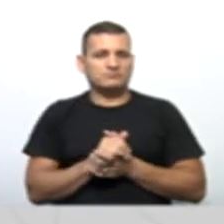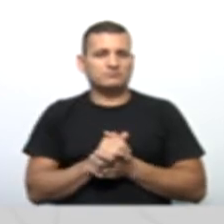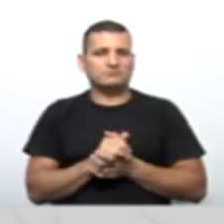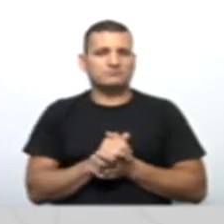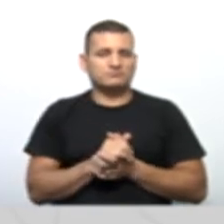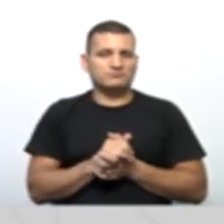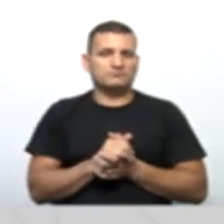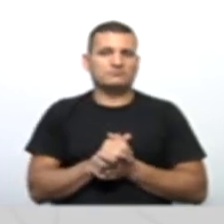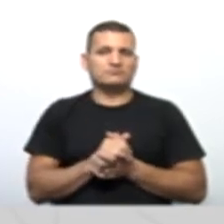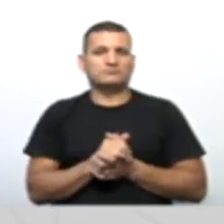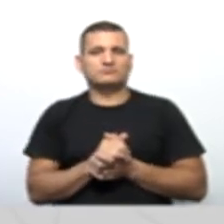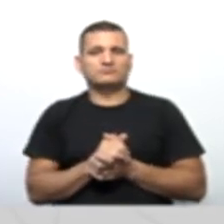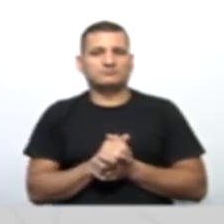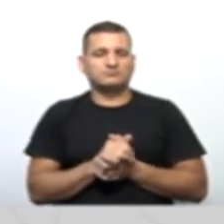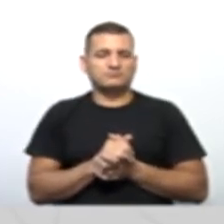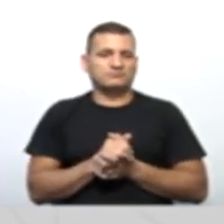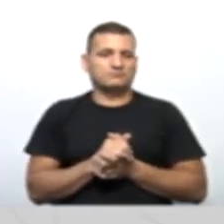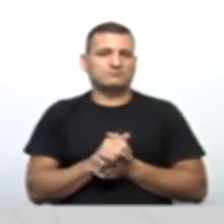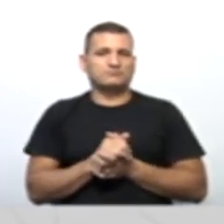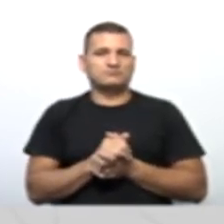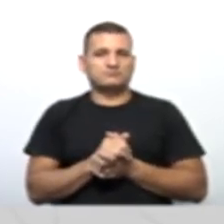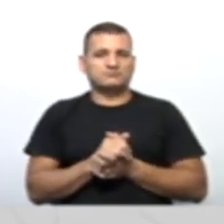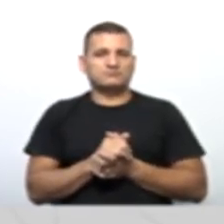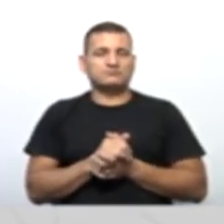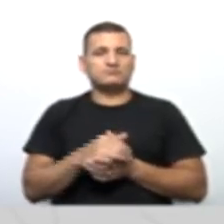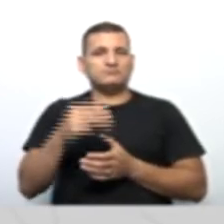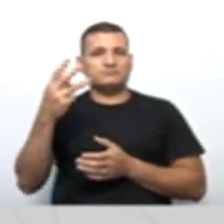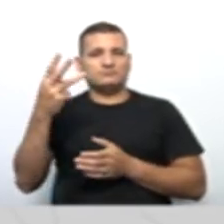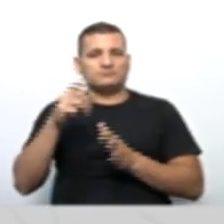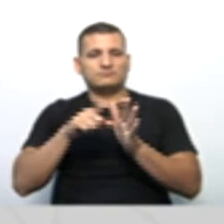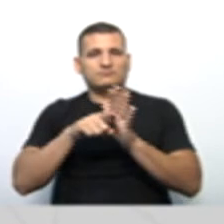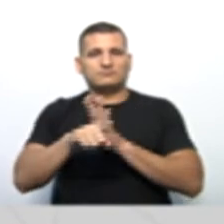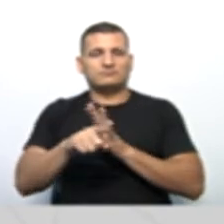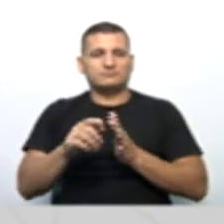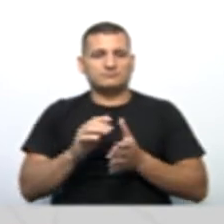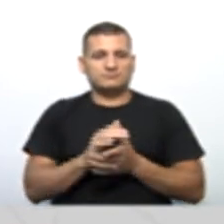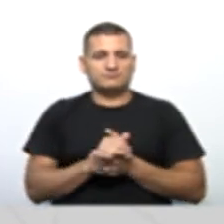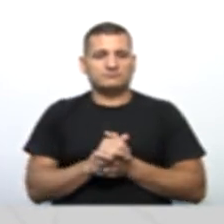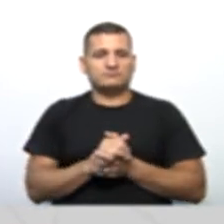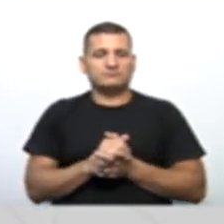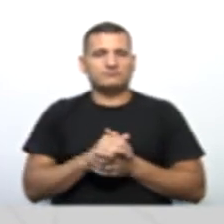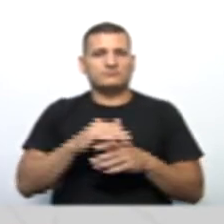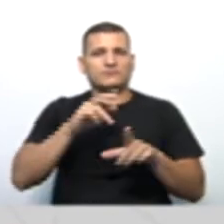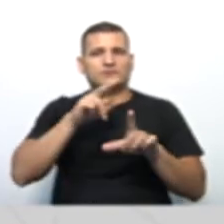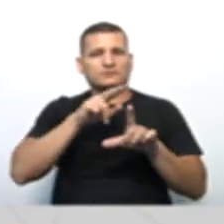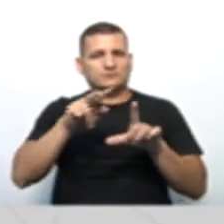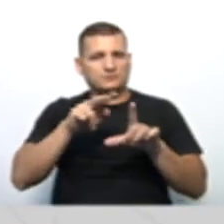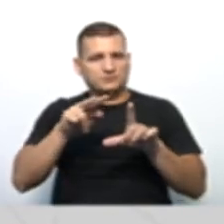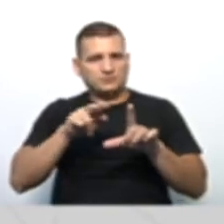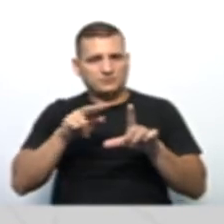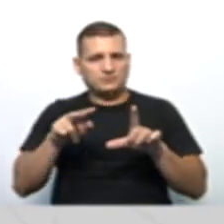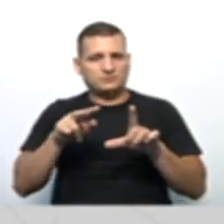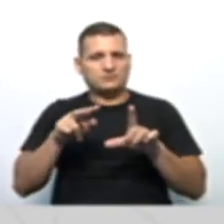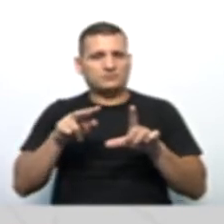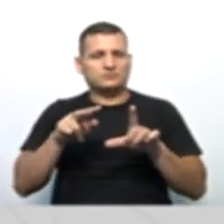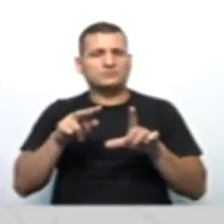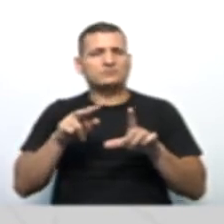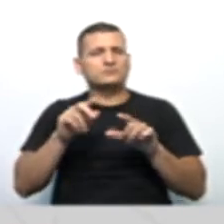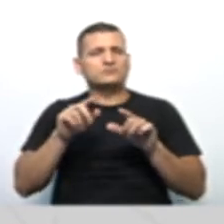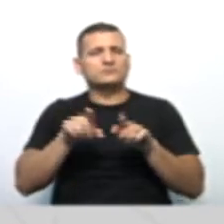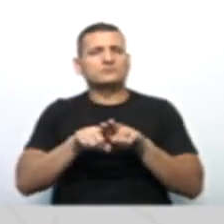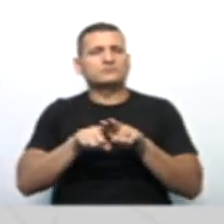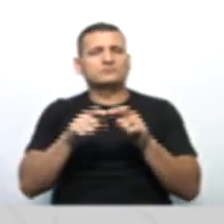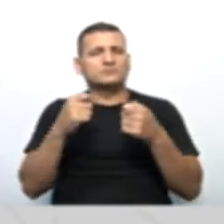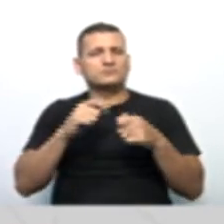exatamente então vamos lá a questão três além da legibilidade temos que promover uma boa